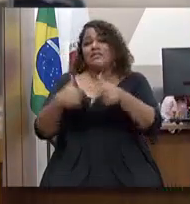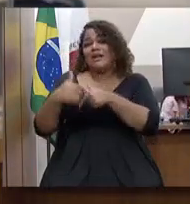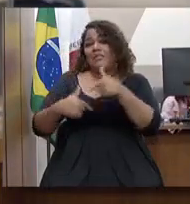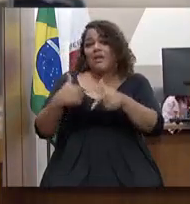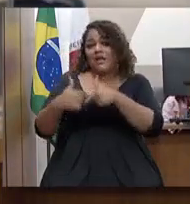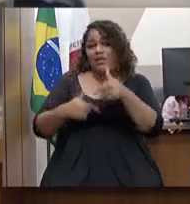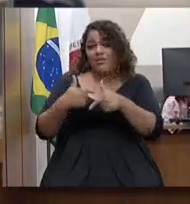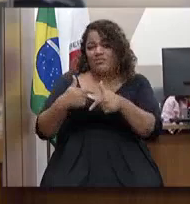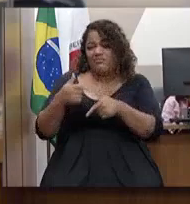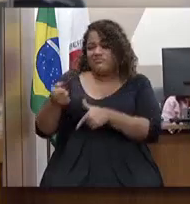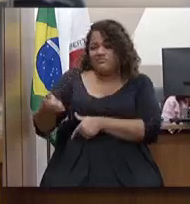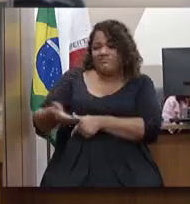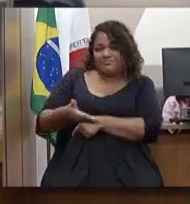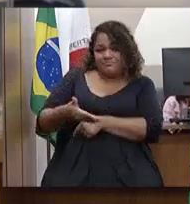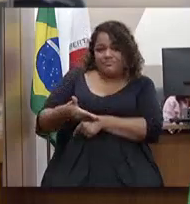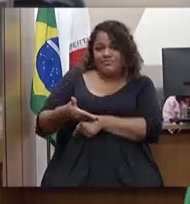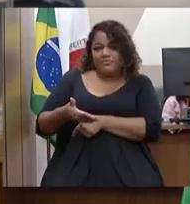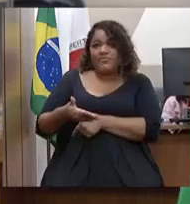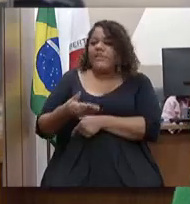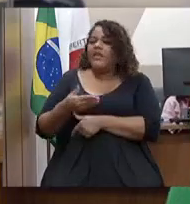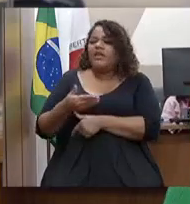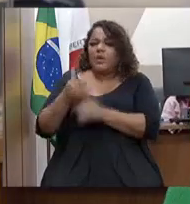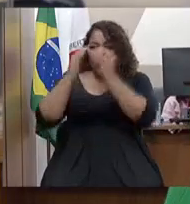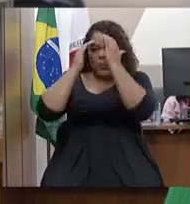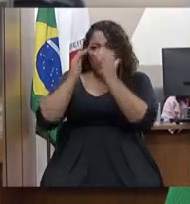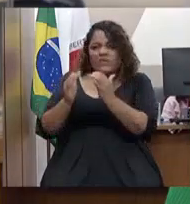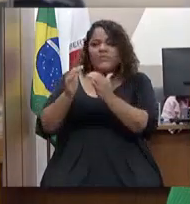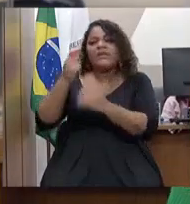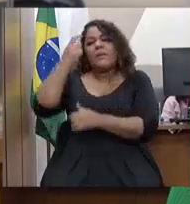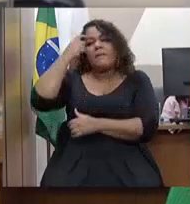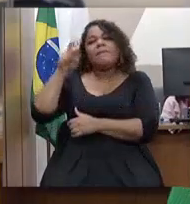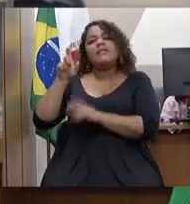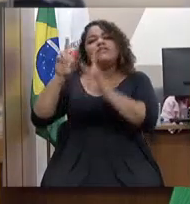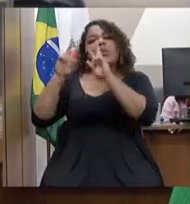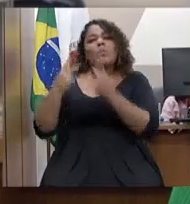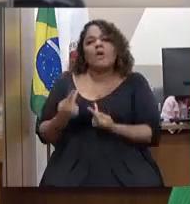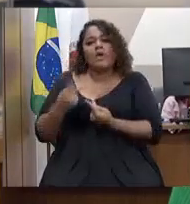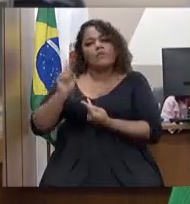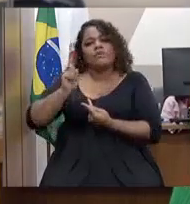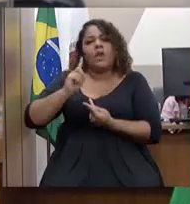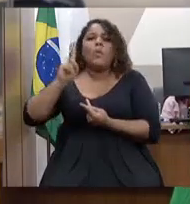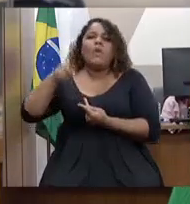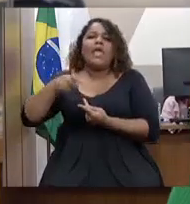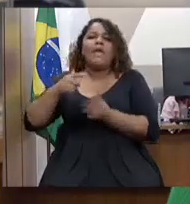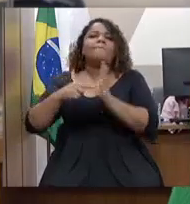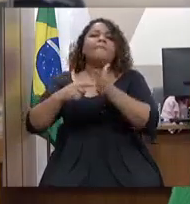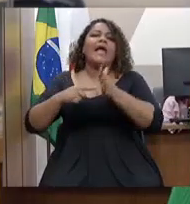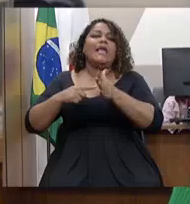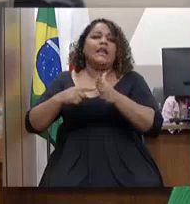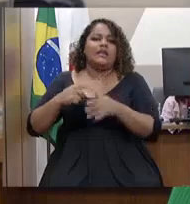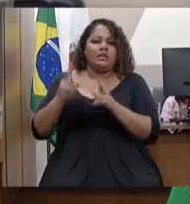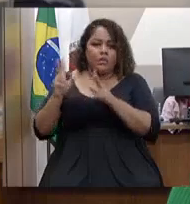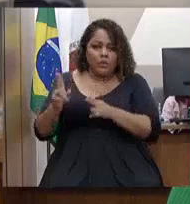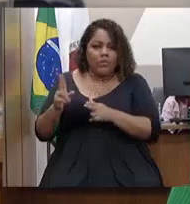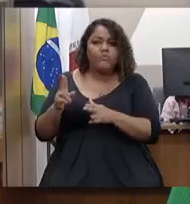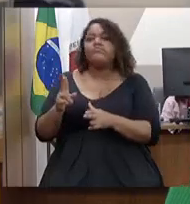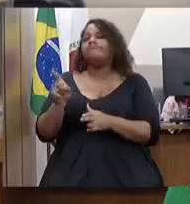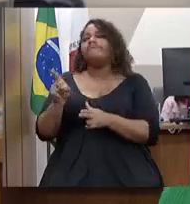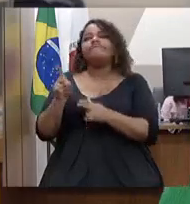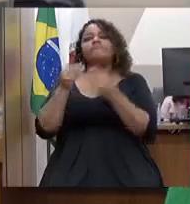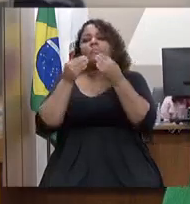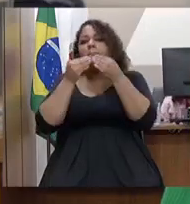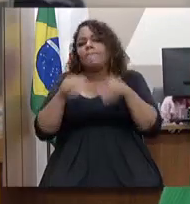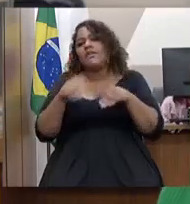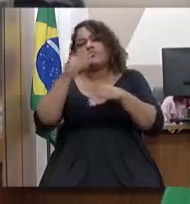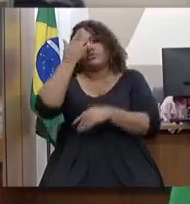máquina como mercadoria como lembrou Jairo tem um efeito prejudicial direto na saúde mental